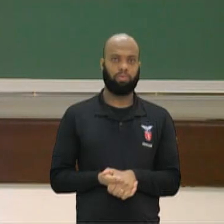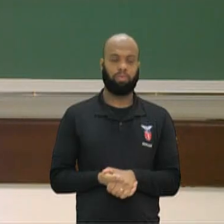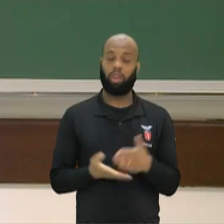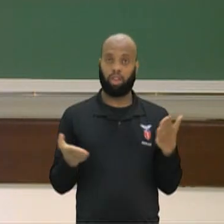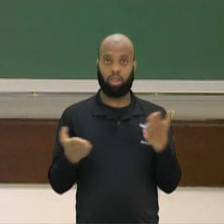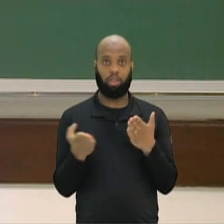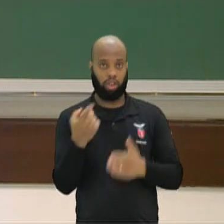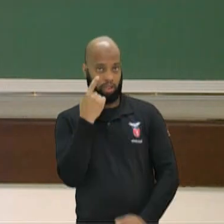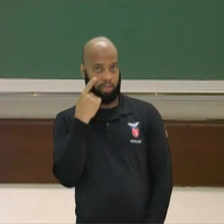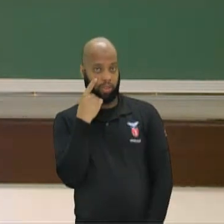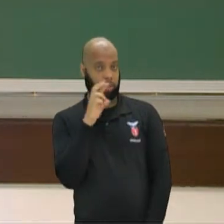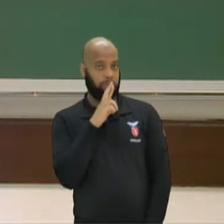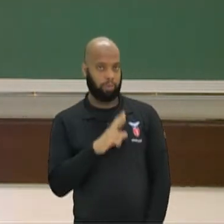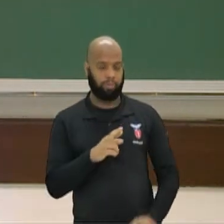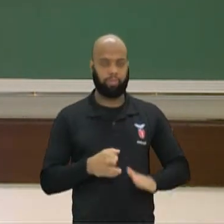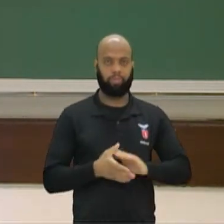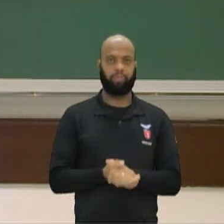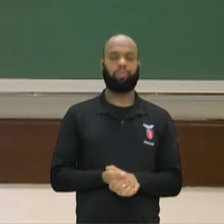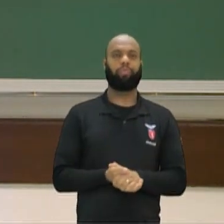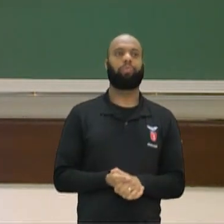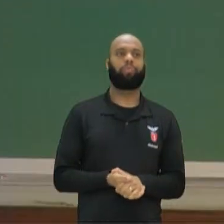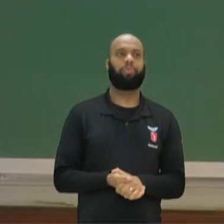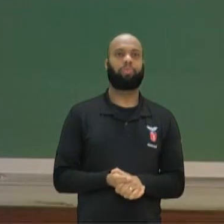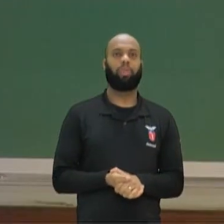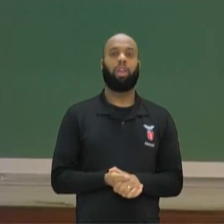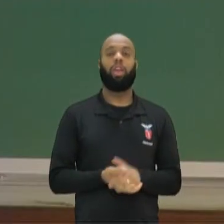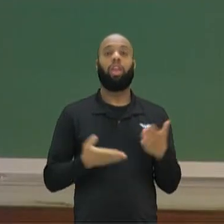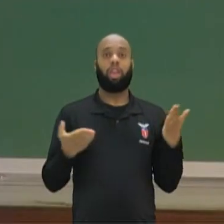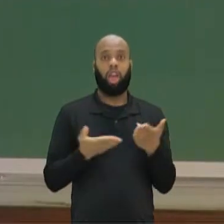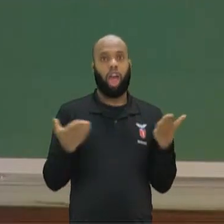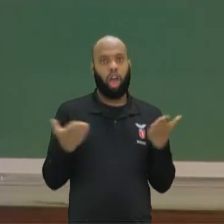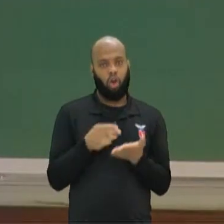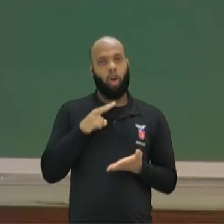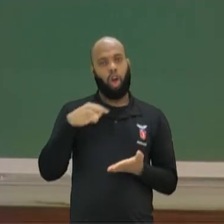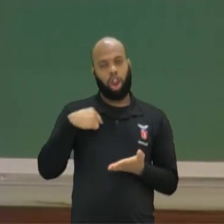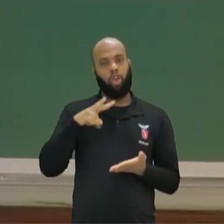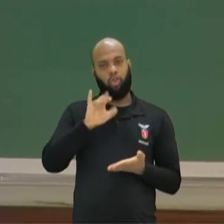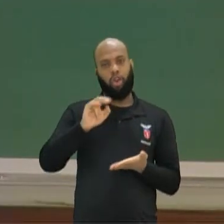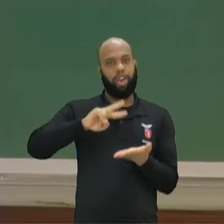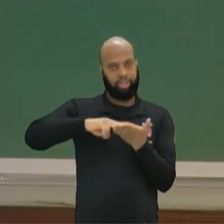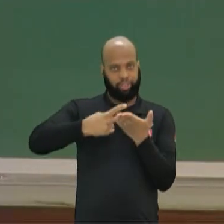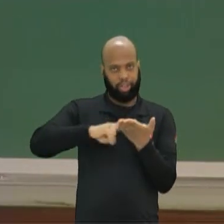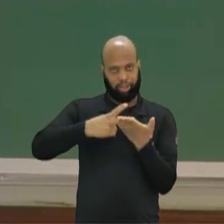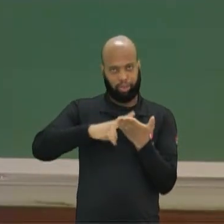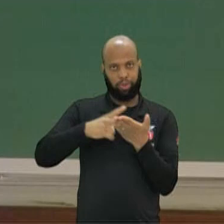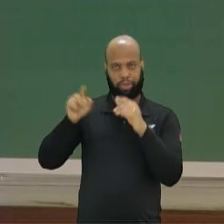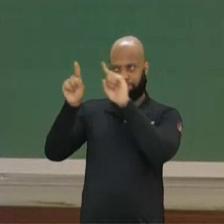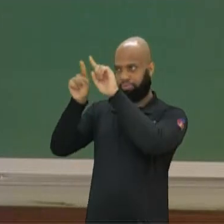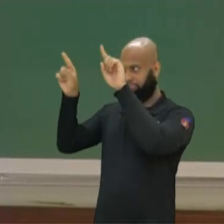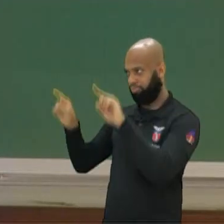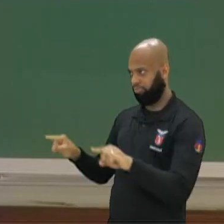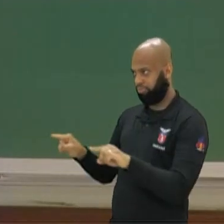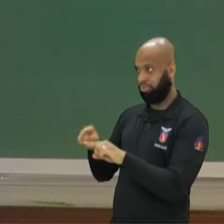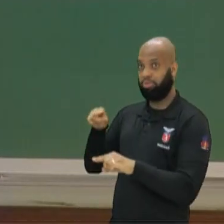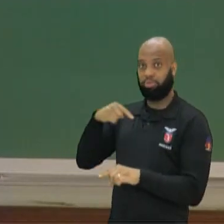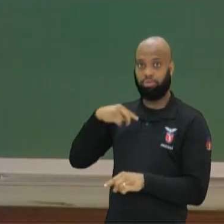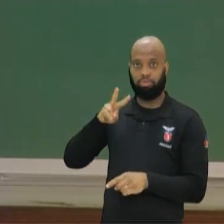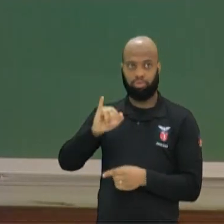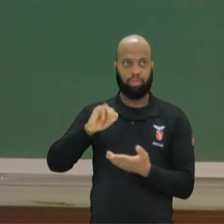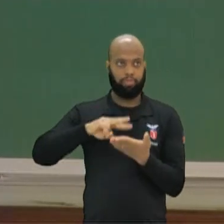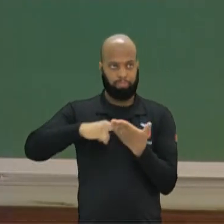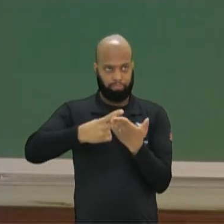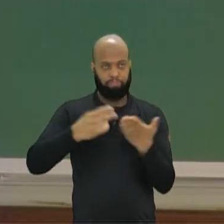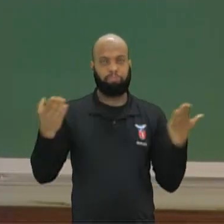Vamos checar então? Então, olha só. Primeiramente, agora sim eu vou fazer a tradução da citação, ok?